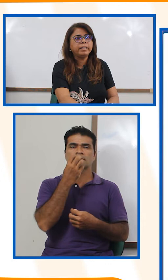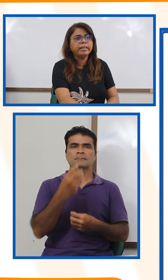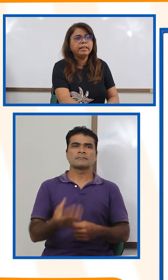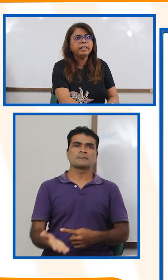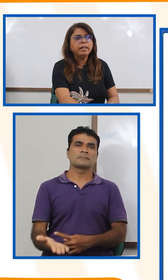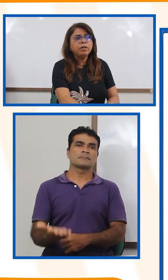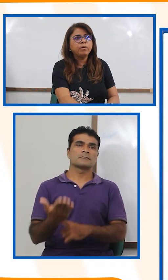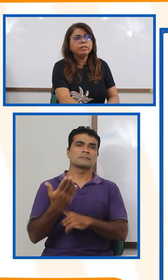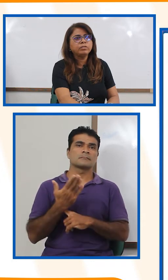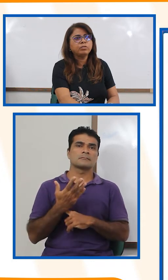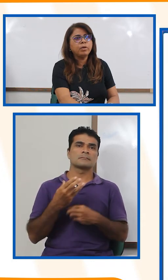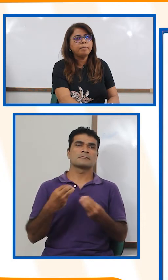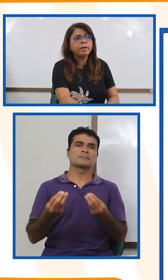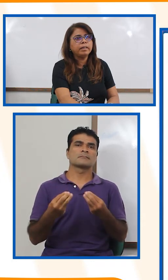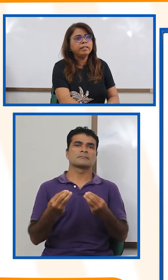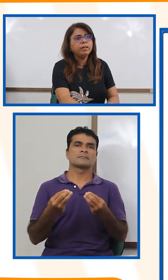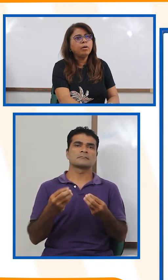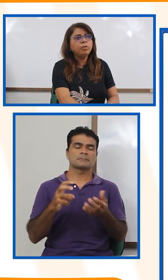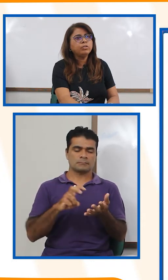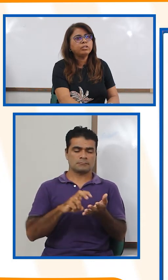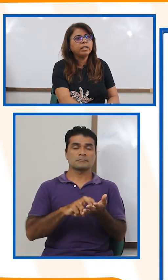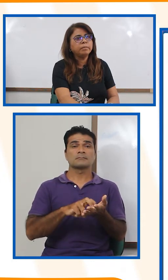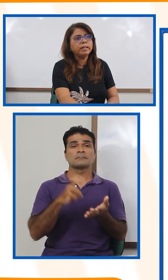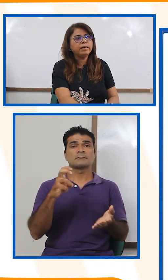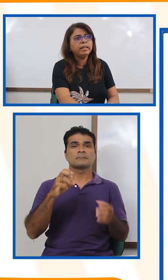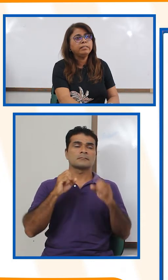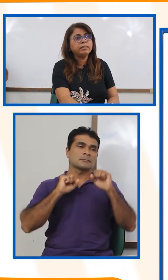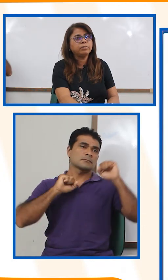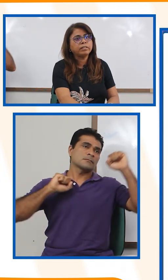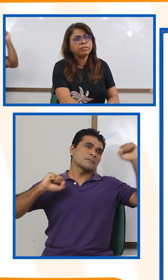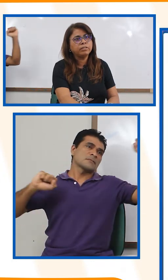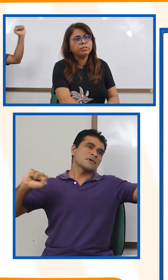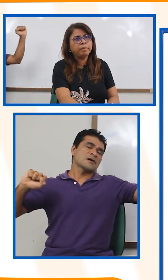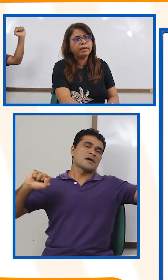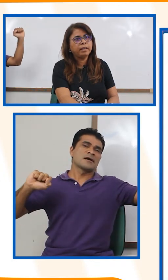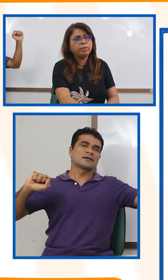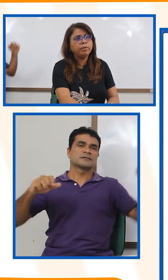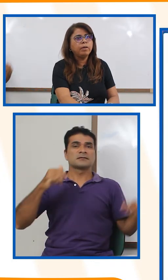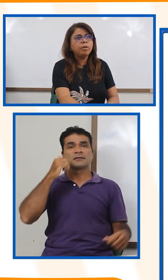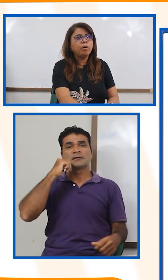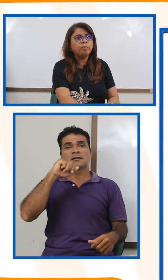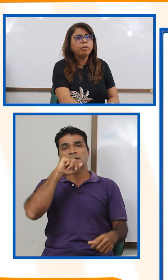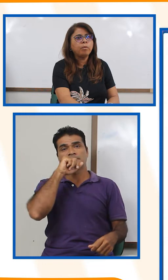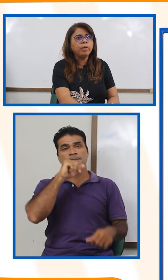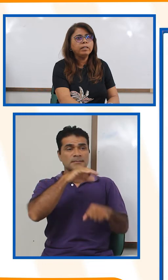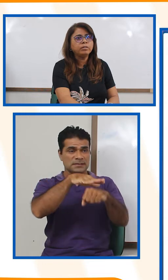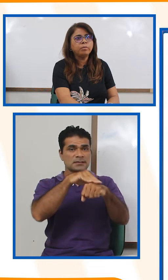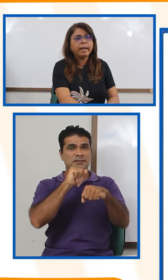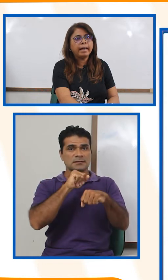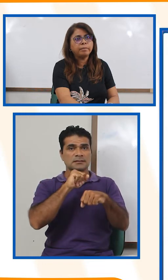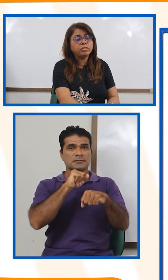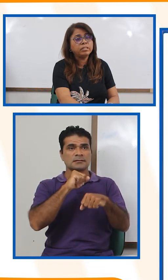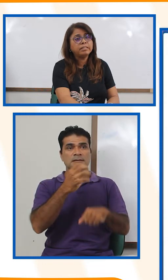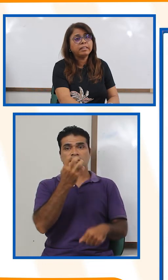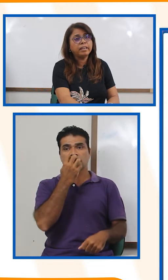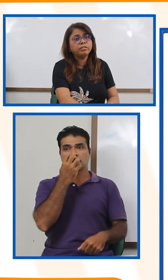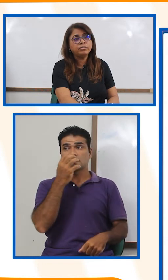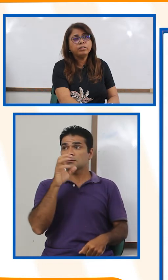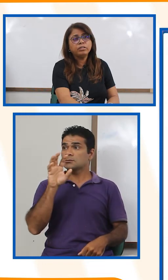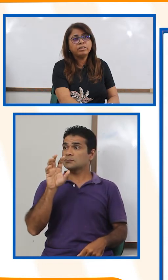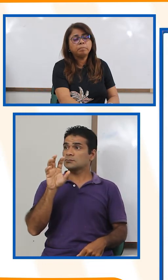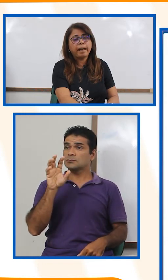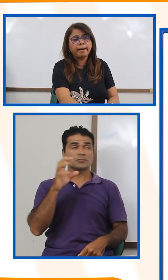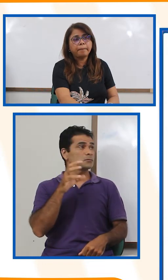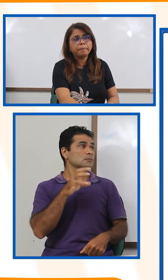acordar de manhã, quando sua mãe o chama e em situações de perigo, como quando um alarme de